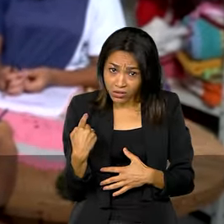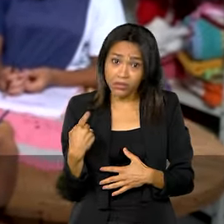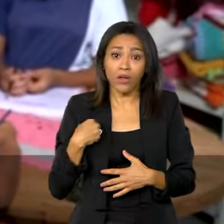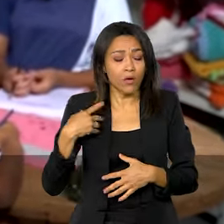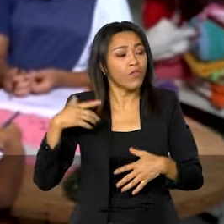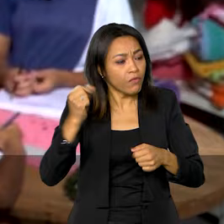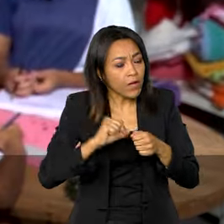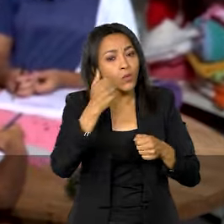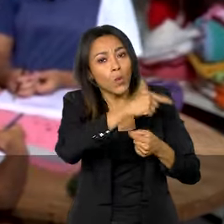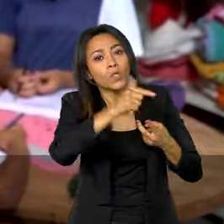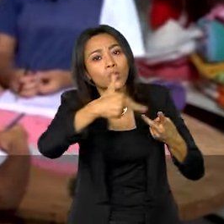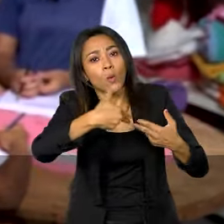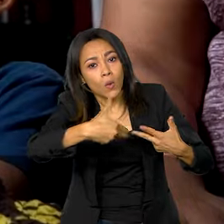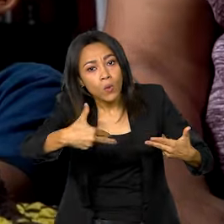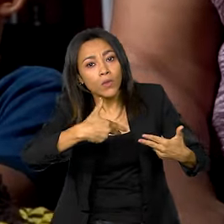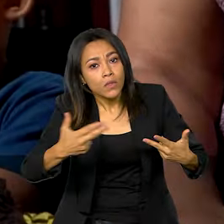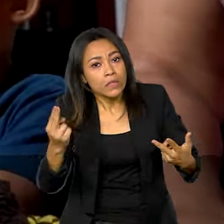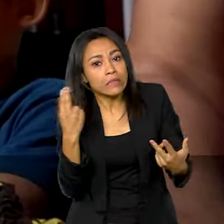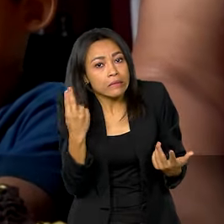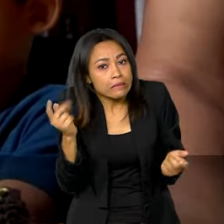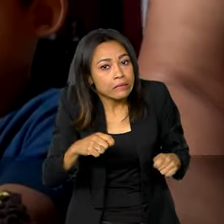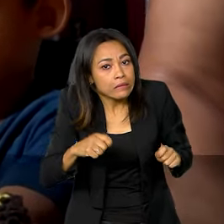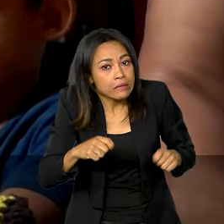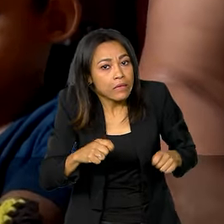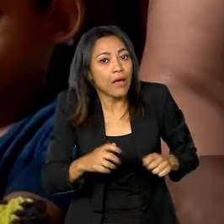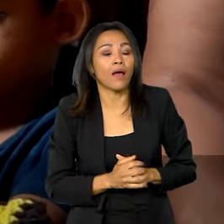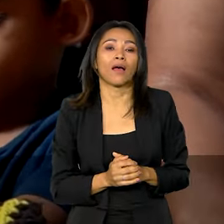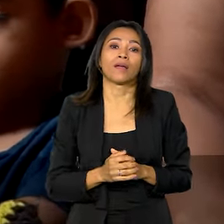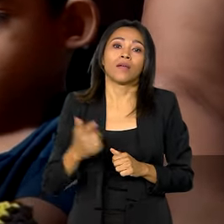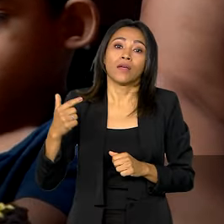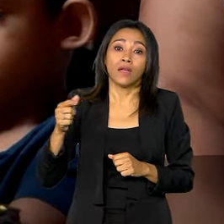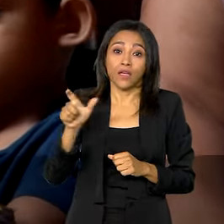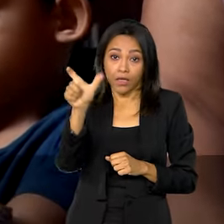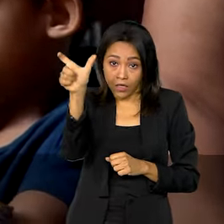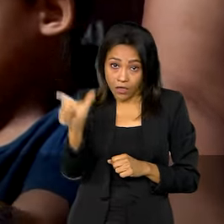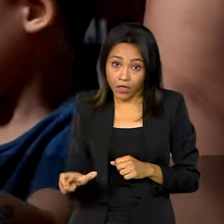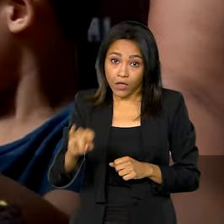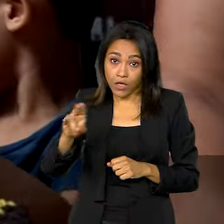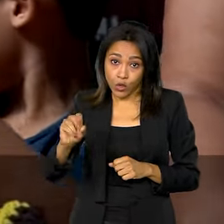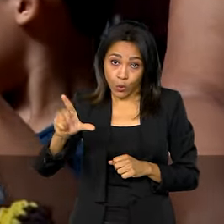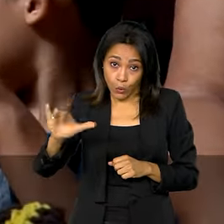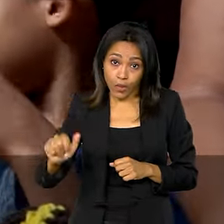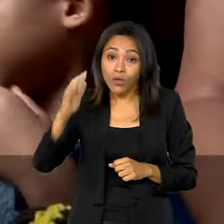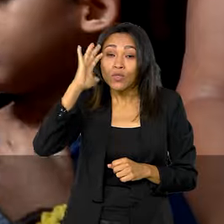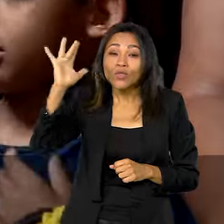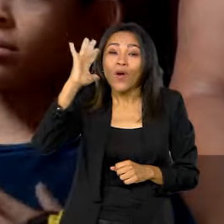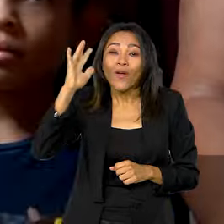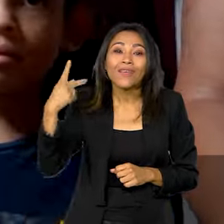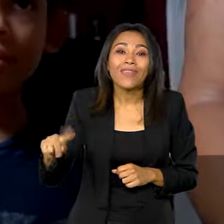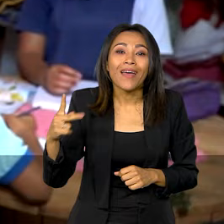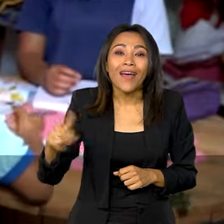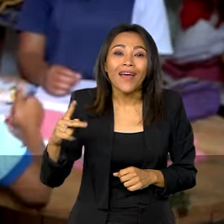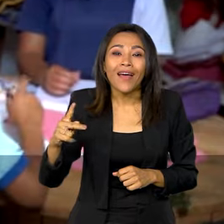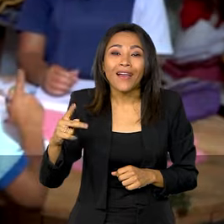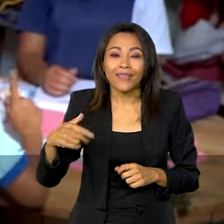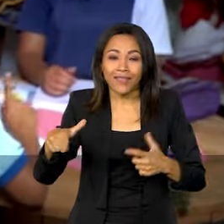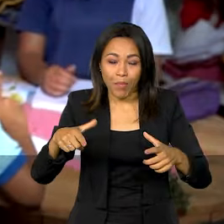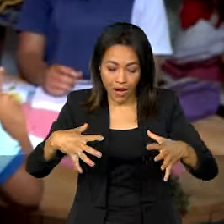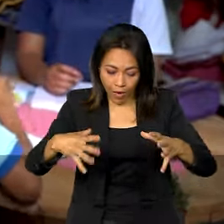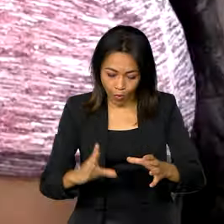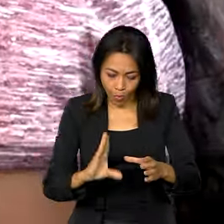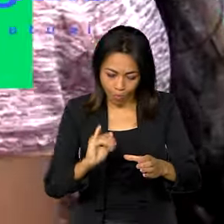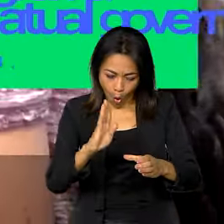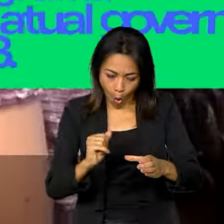só nisso faço o que eu posso Júlia o sonho dela é mexer com essa parte né